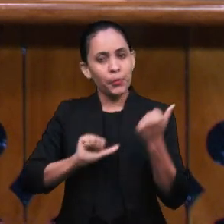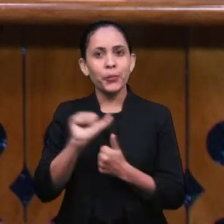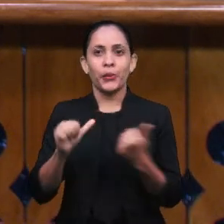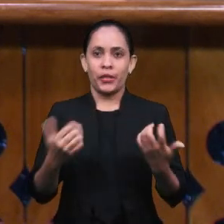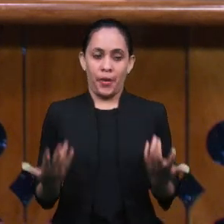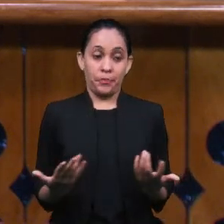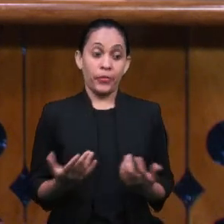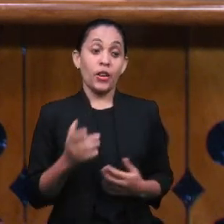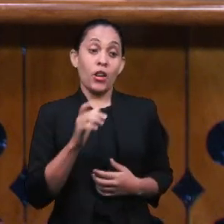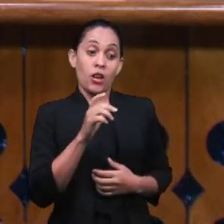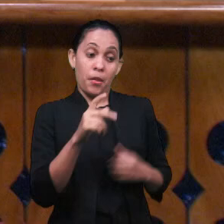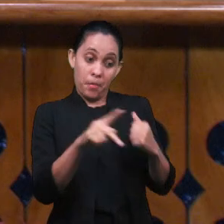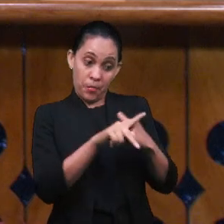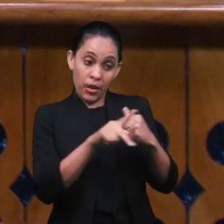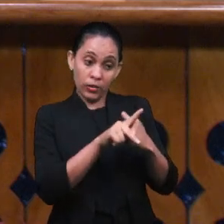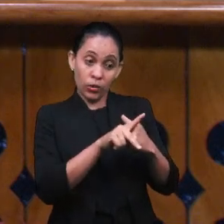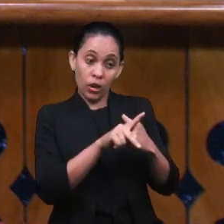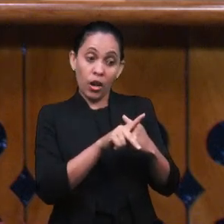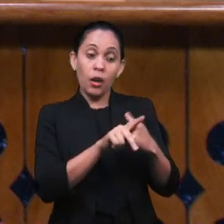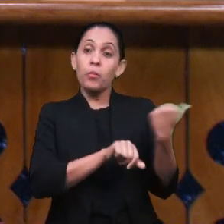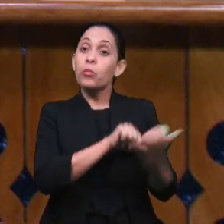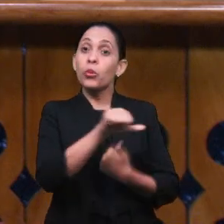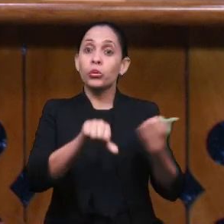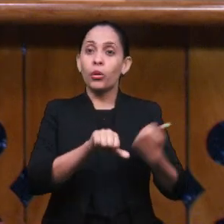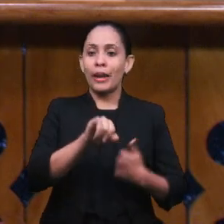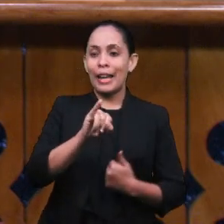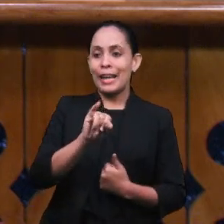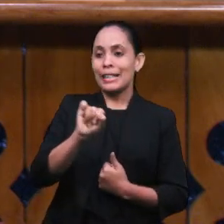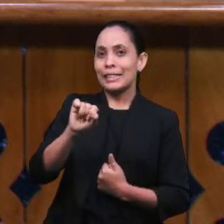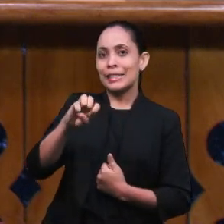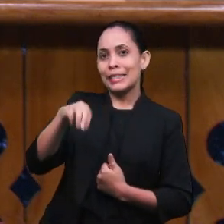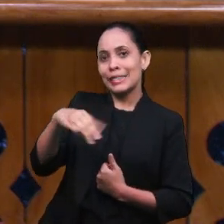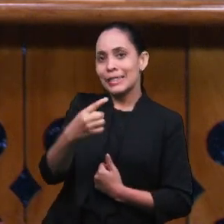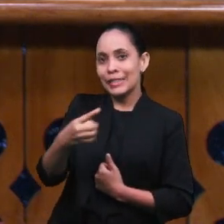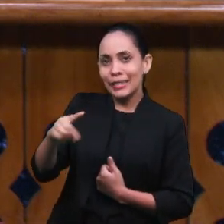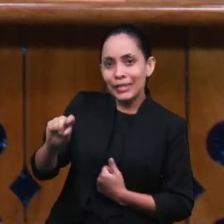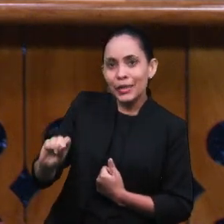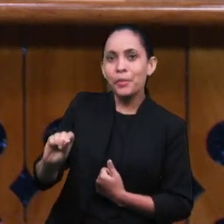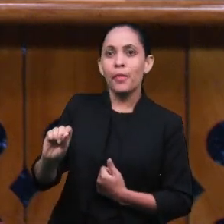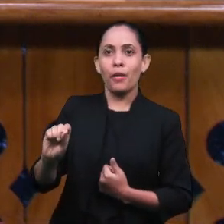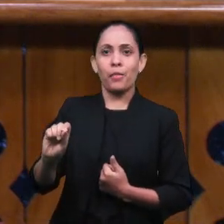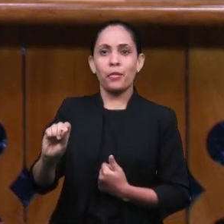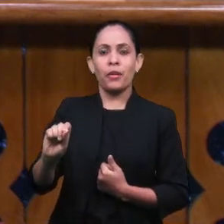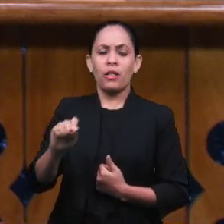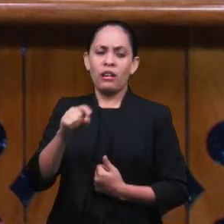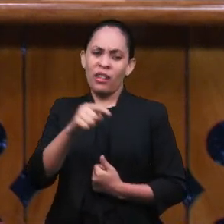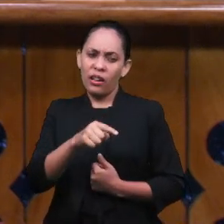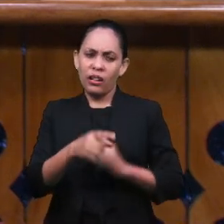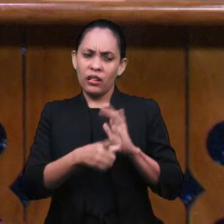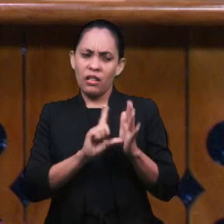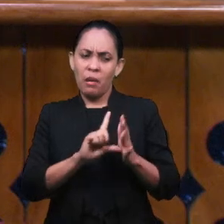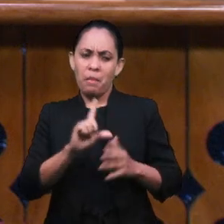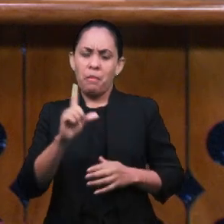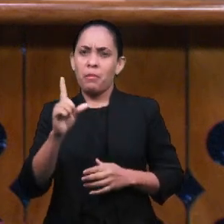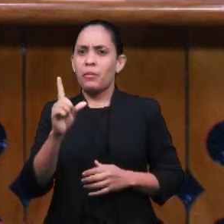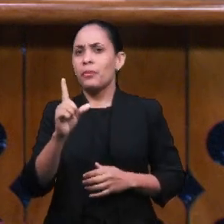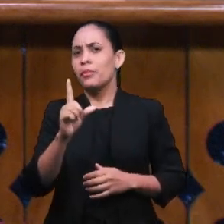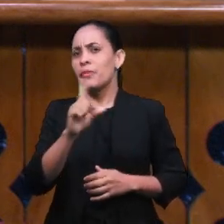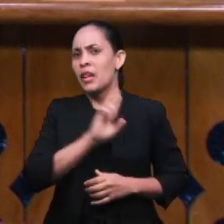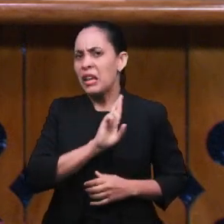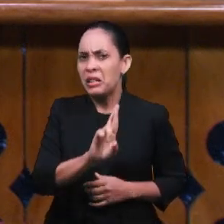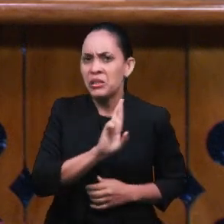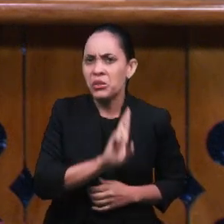Bar Jonas. Você não é mais Pedro, não. Aquele complicado, religioso, reverendo, seja o que